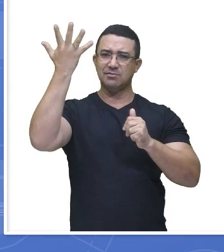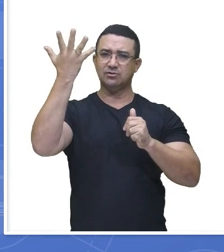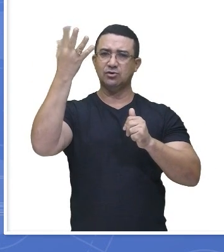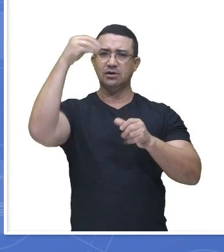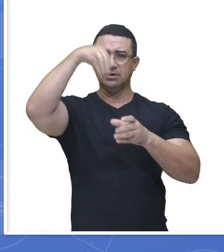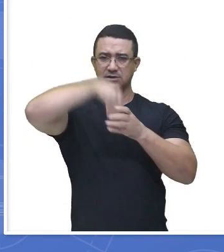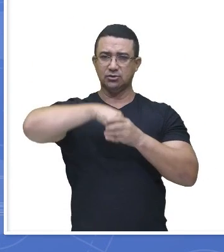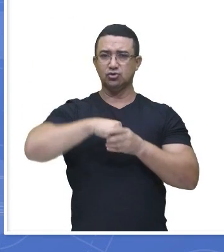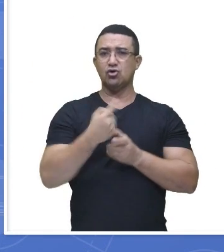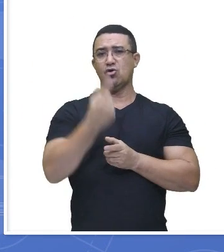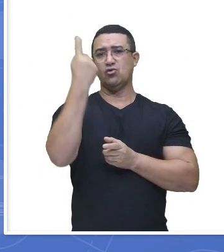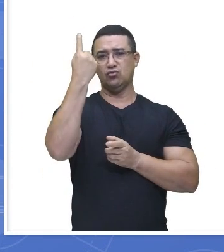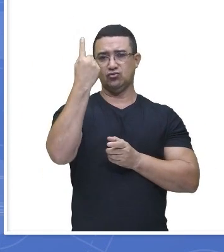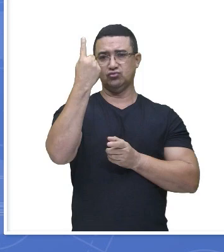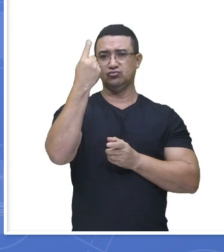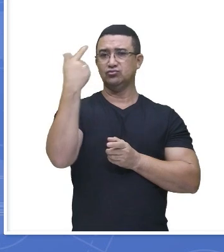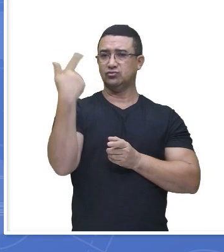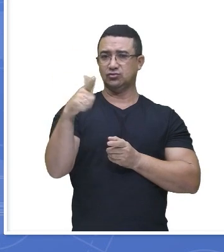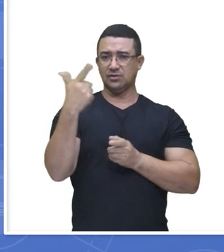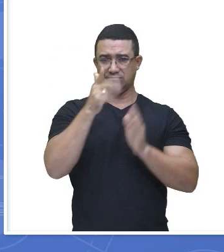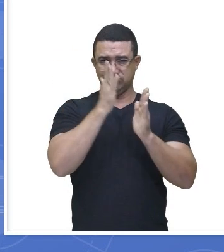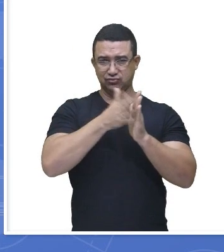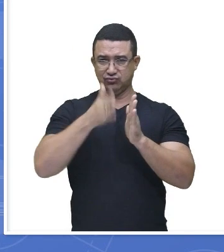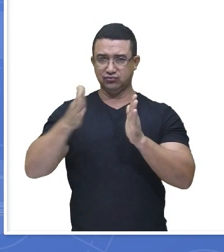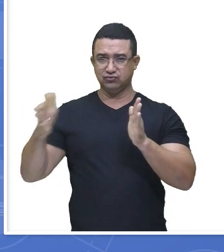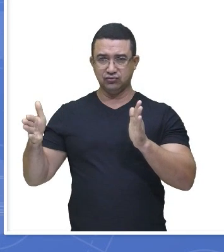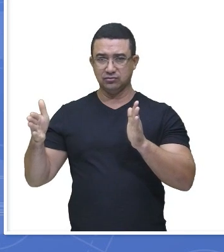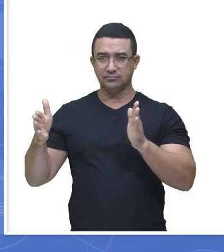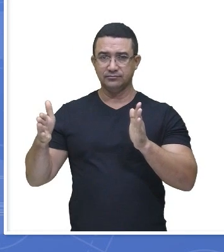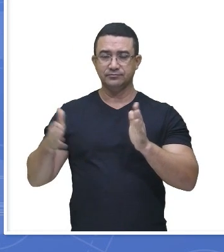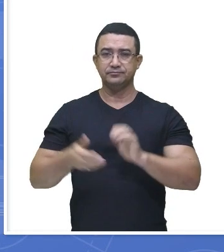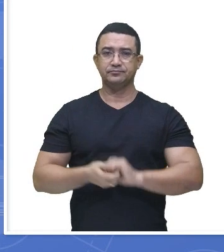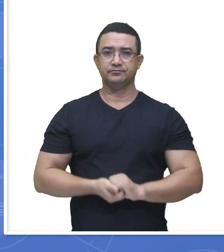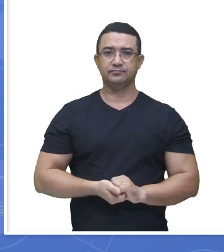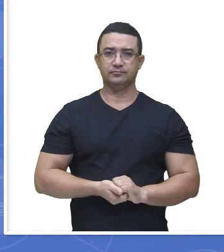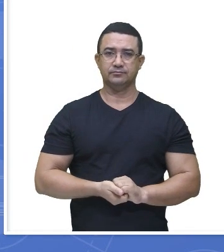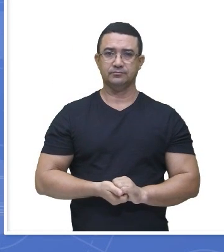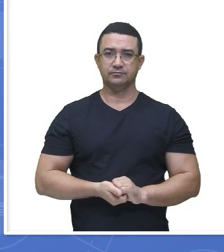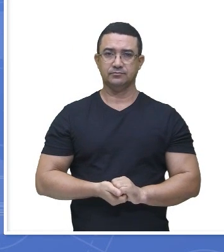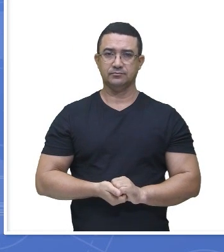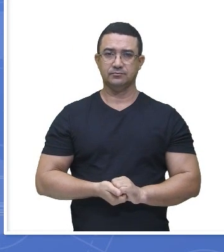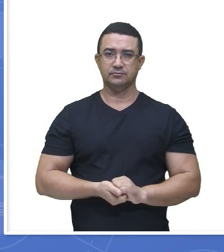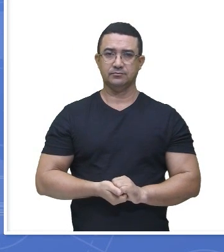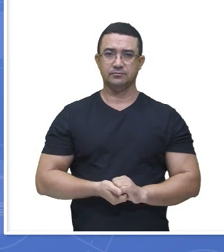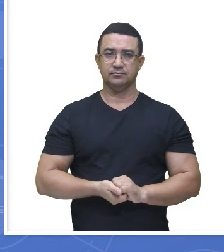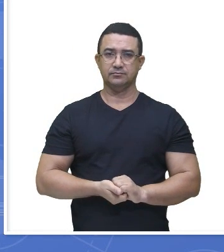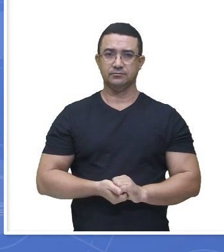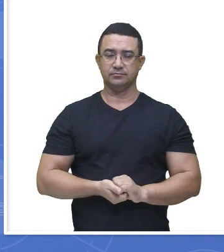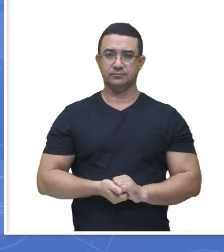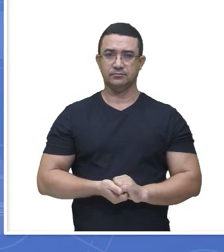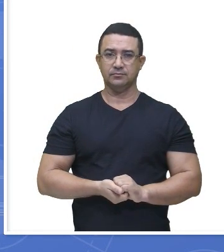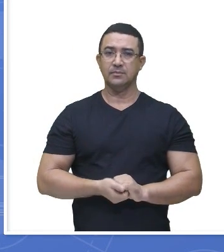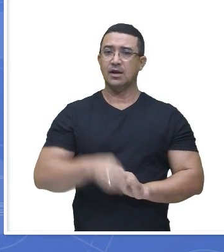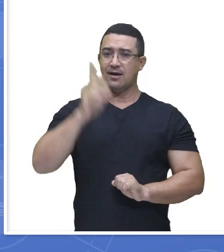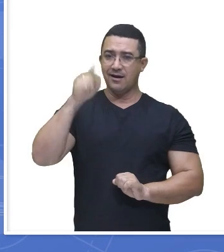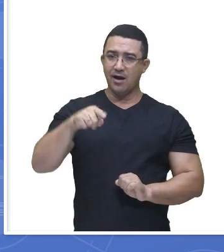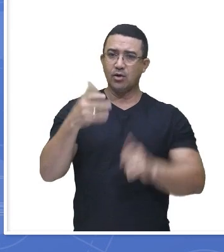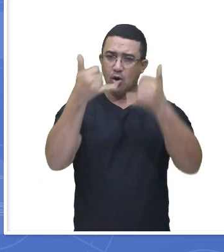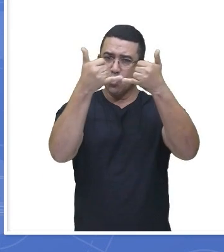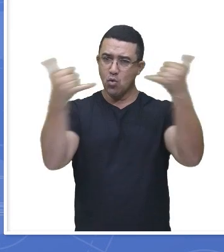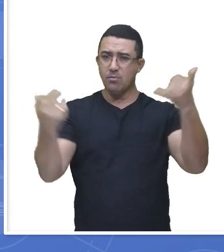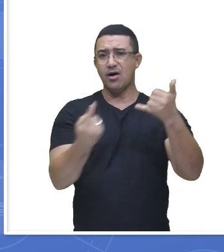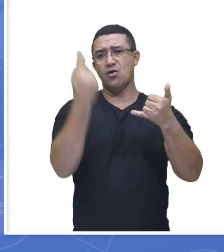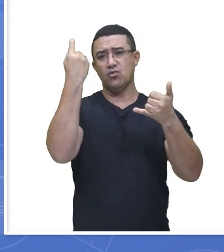falando sucessão de hechos, de fatos. Isso tem a ver com o quê? Uma linha argumental